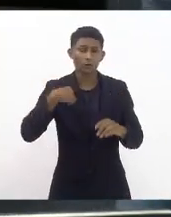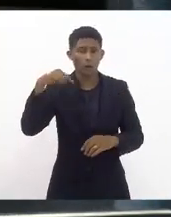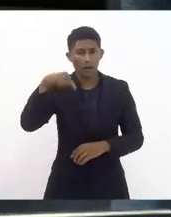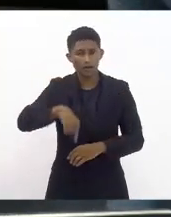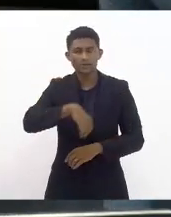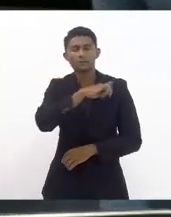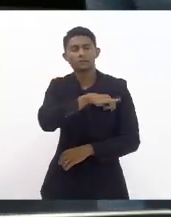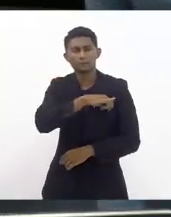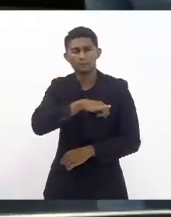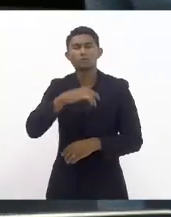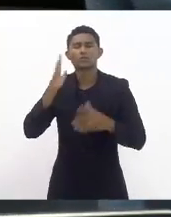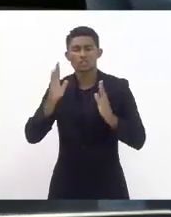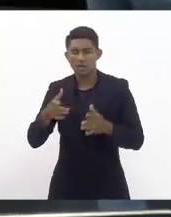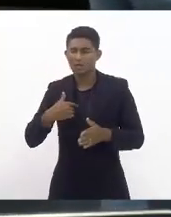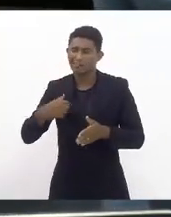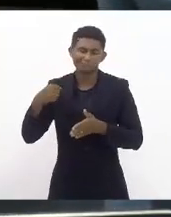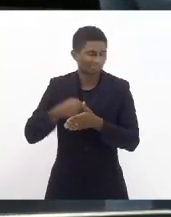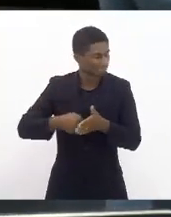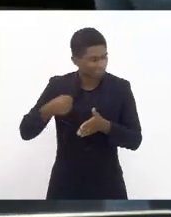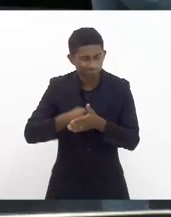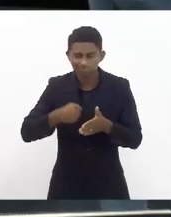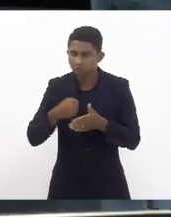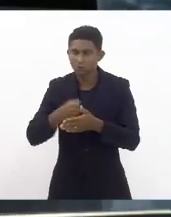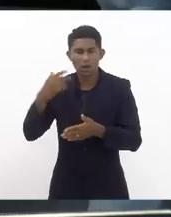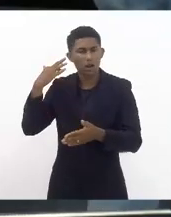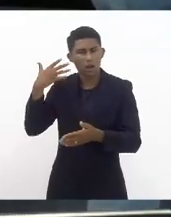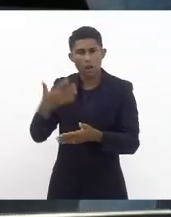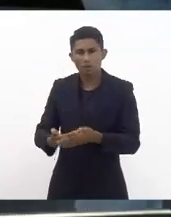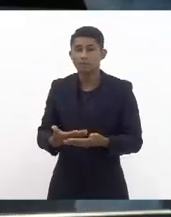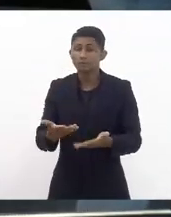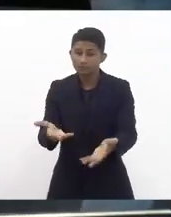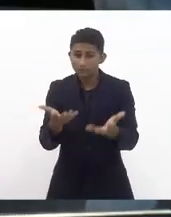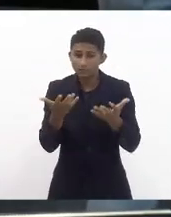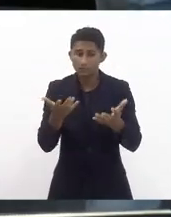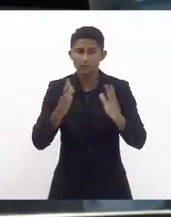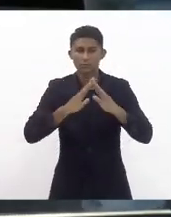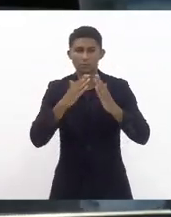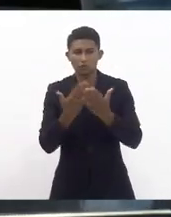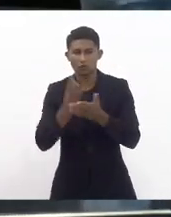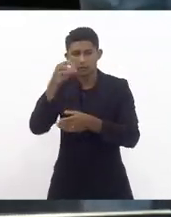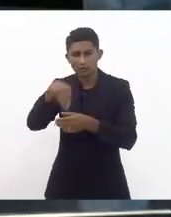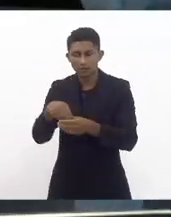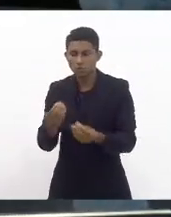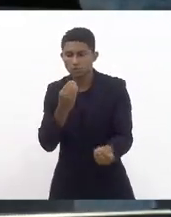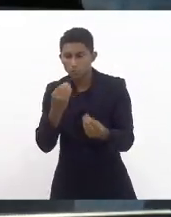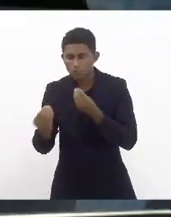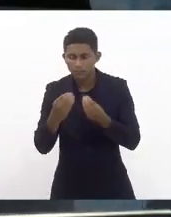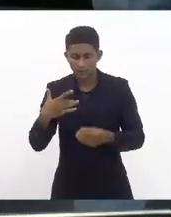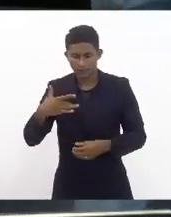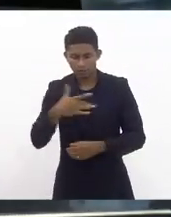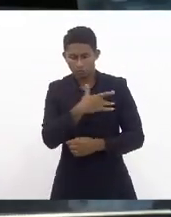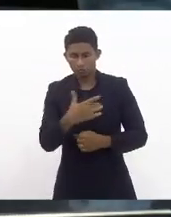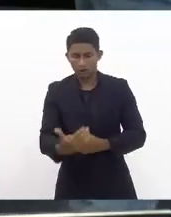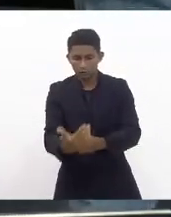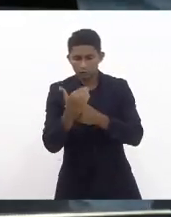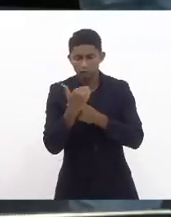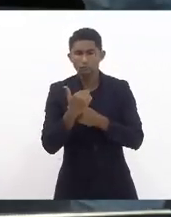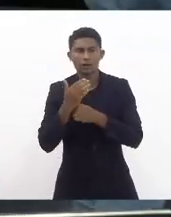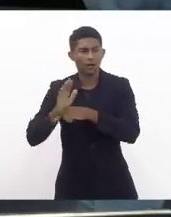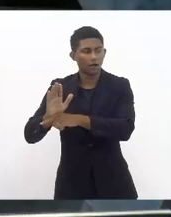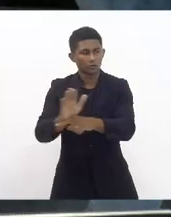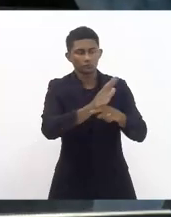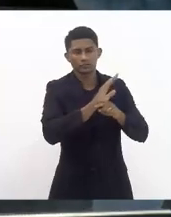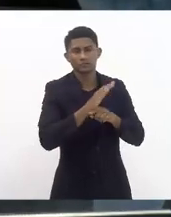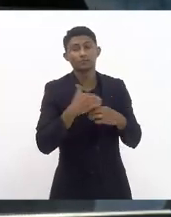Rio de Janeiro, a batalha pela alimentação escolar saudável. Na semana passada, a gente aprovou aqui um projeto de lei que